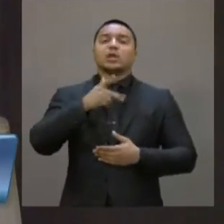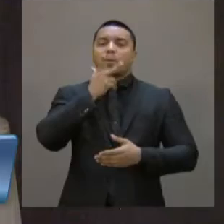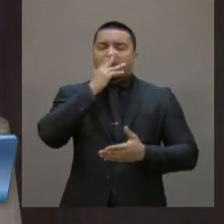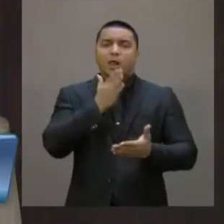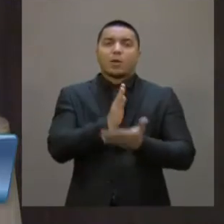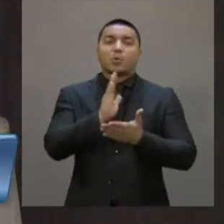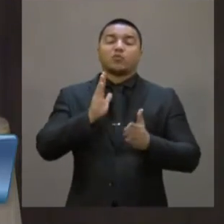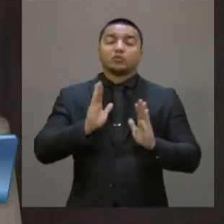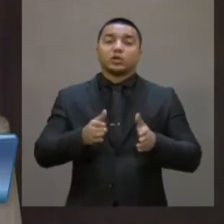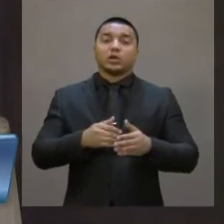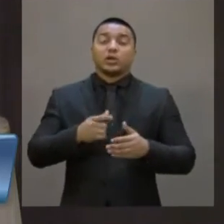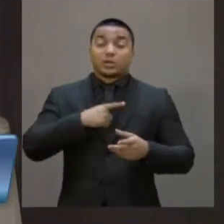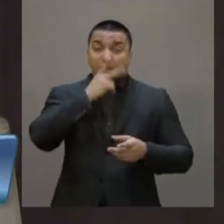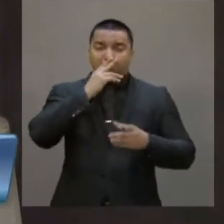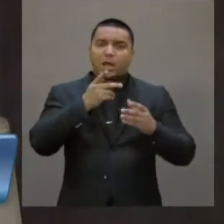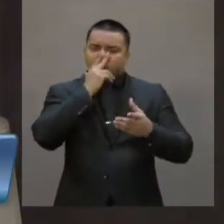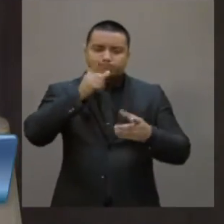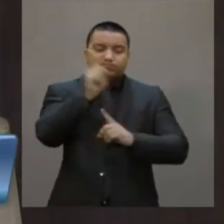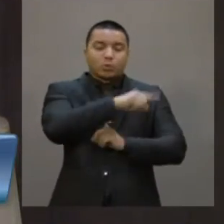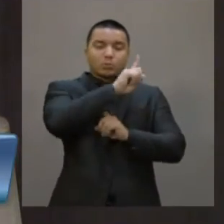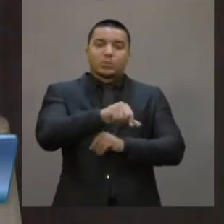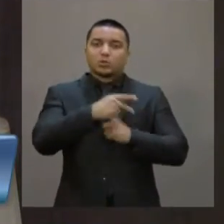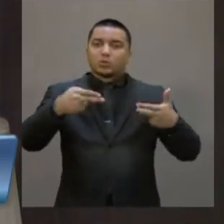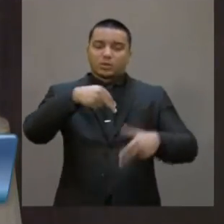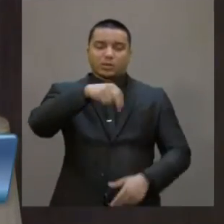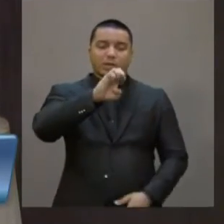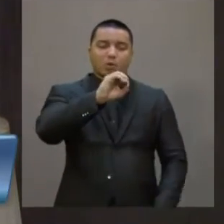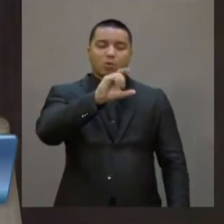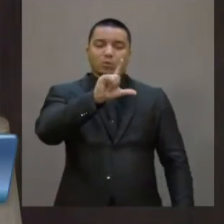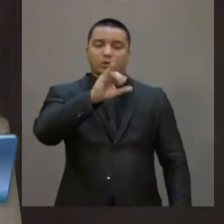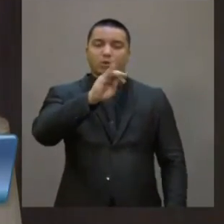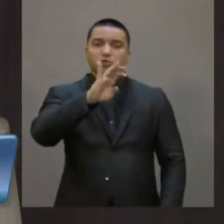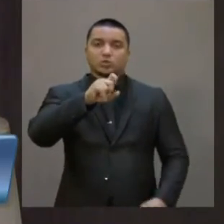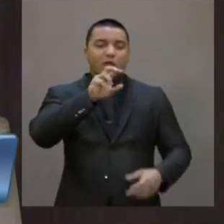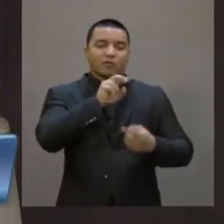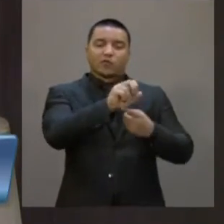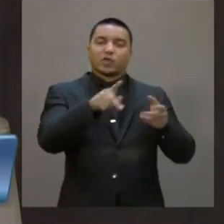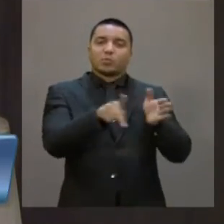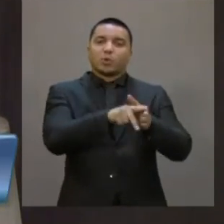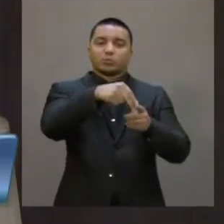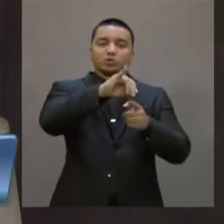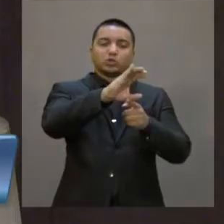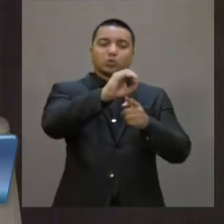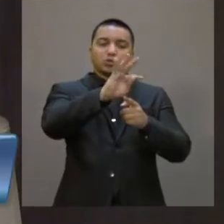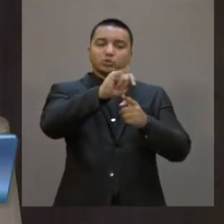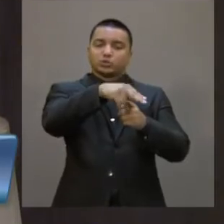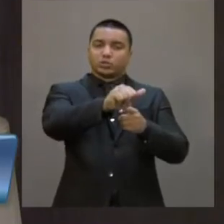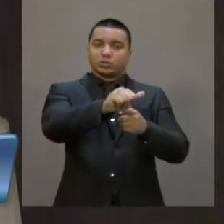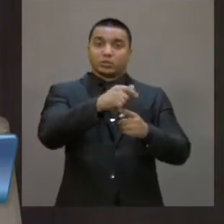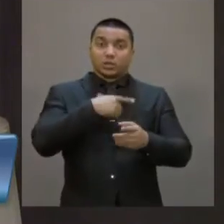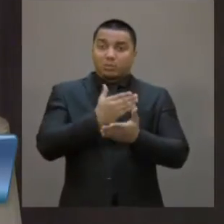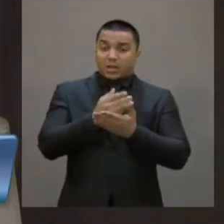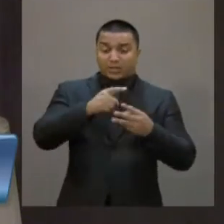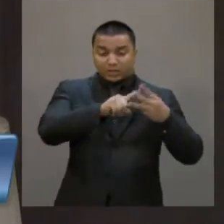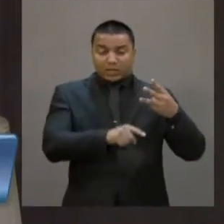aprovou o banimento dos neonicotinoides, de 3 neonicotinoides, em 2018. Será